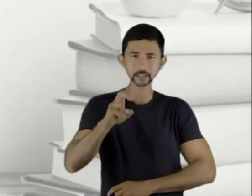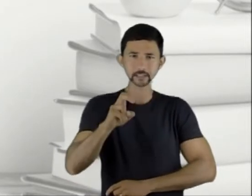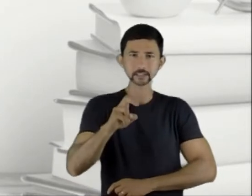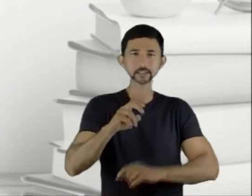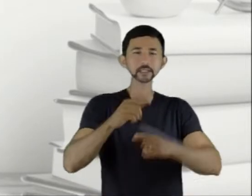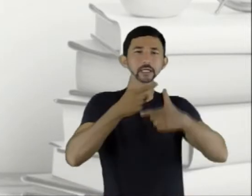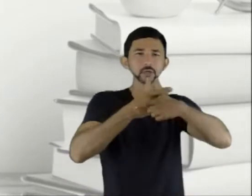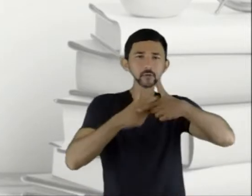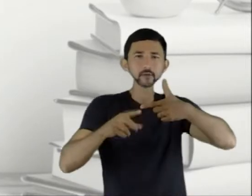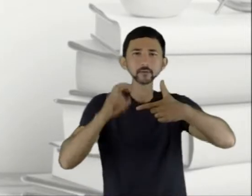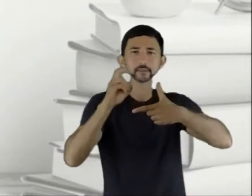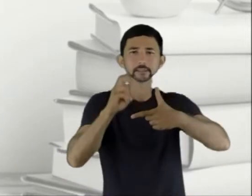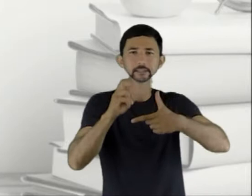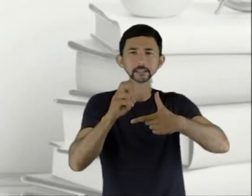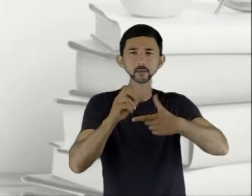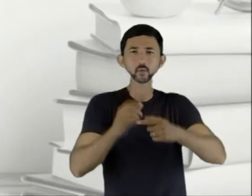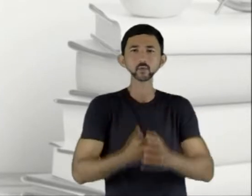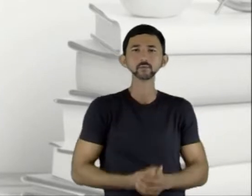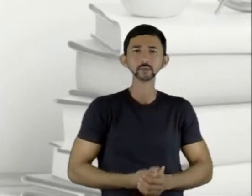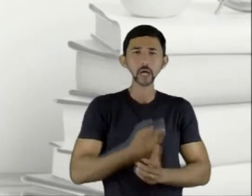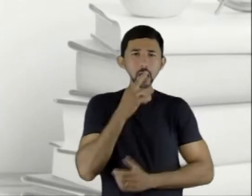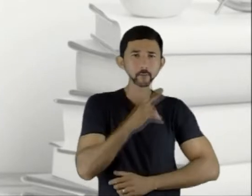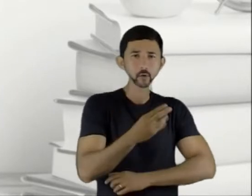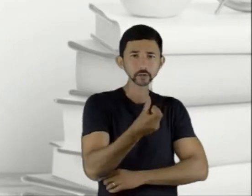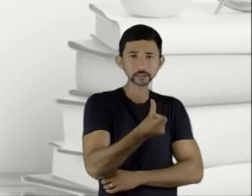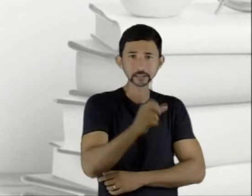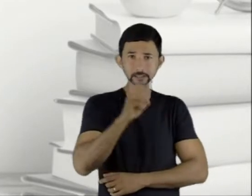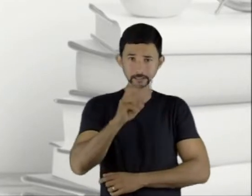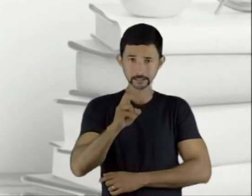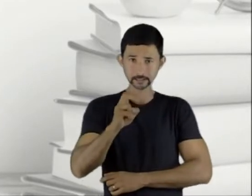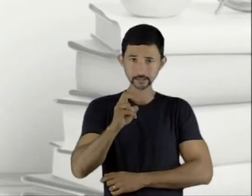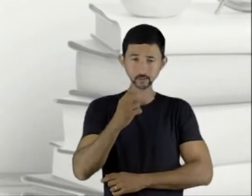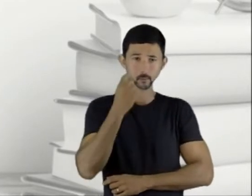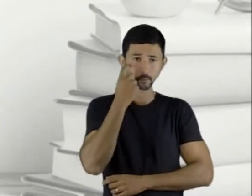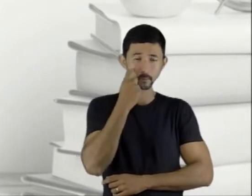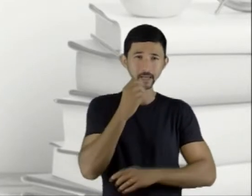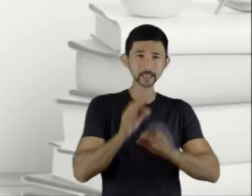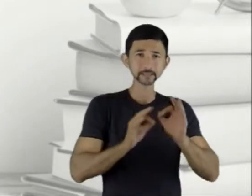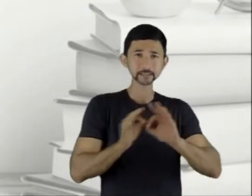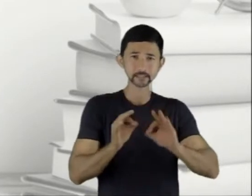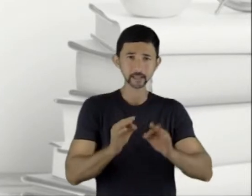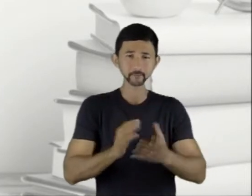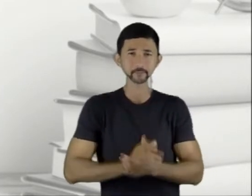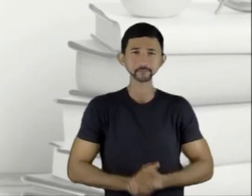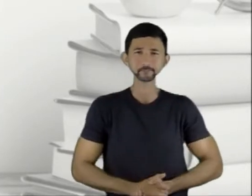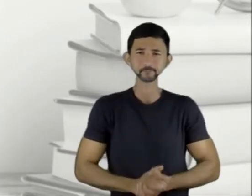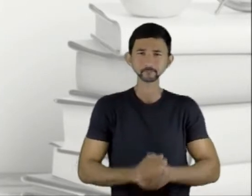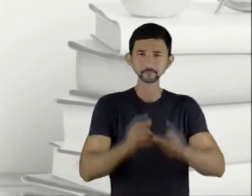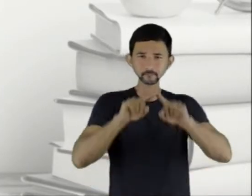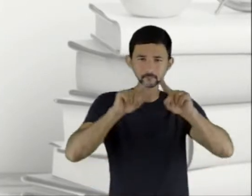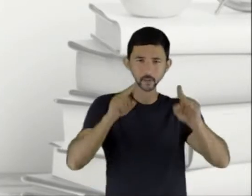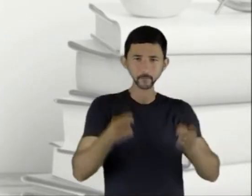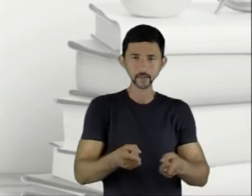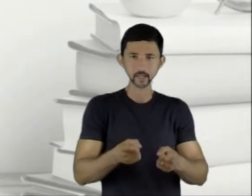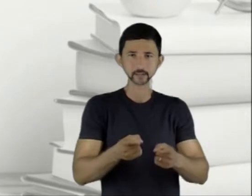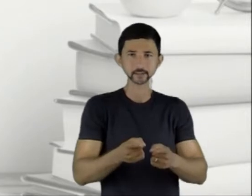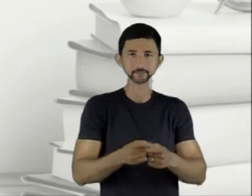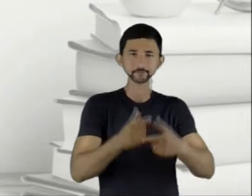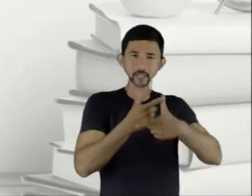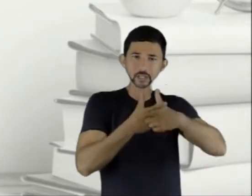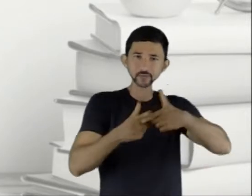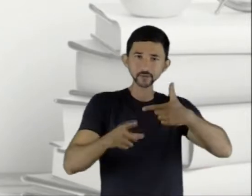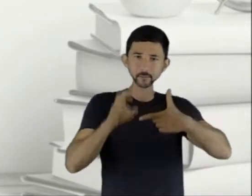obtém 65. Certo? Lembrando que a gente resolve sempre primeiro o que está dentro do parêntese. Dividido